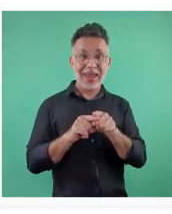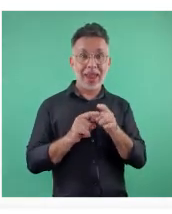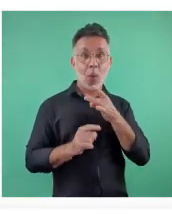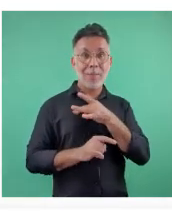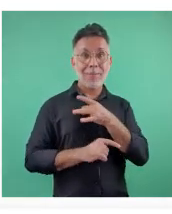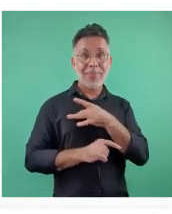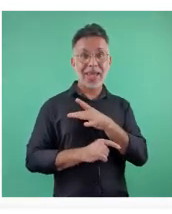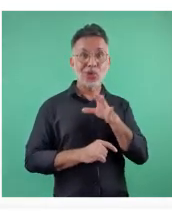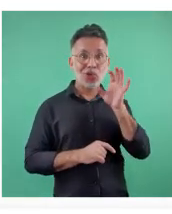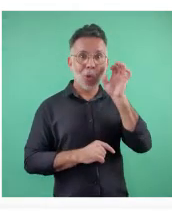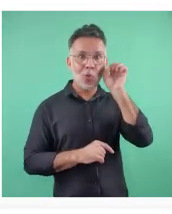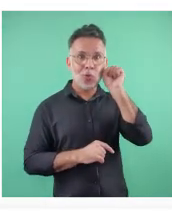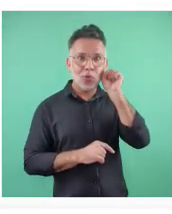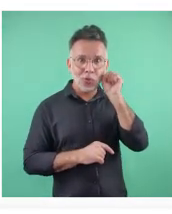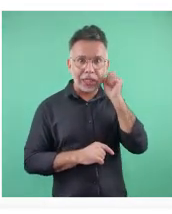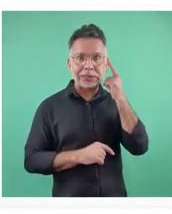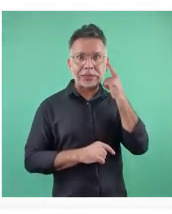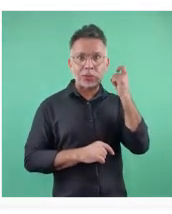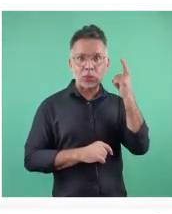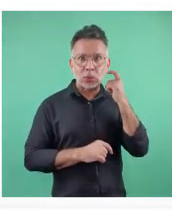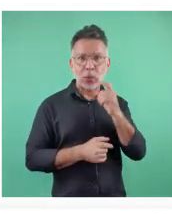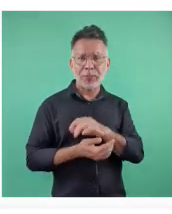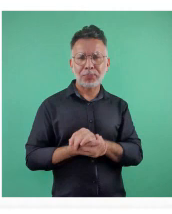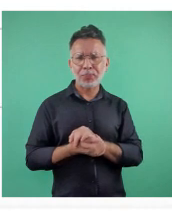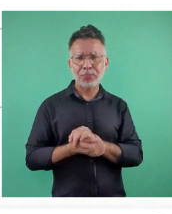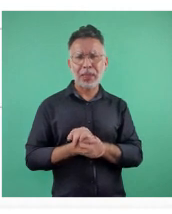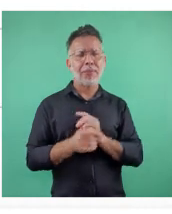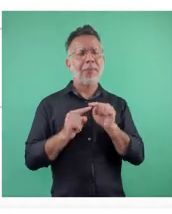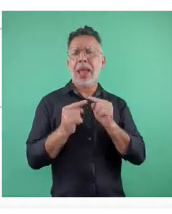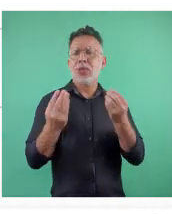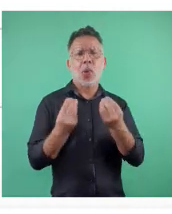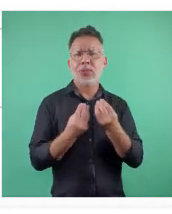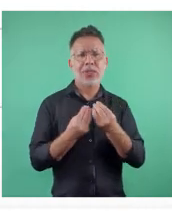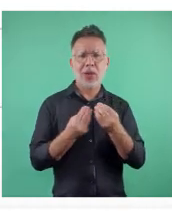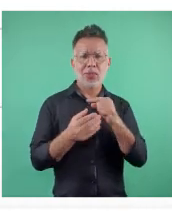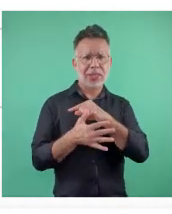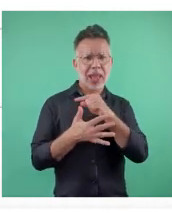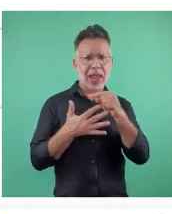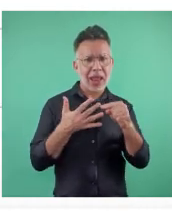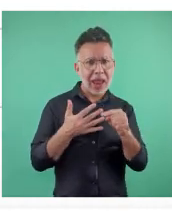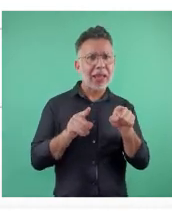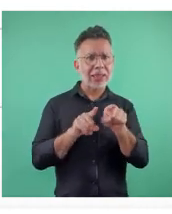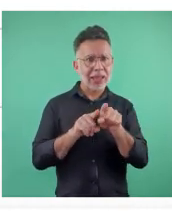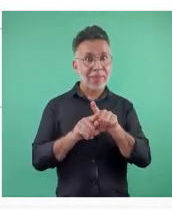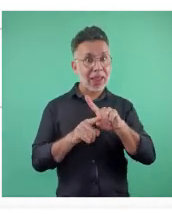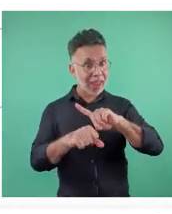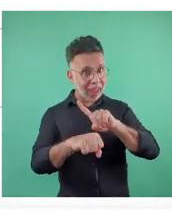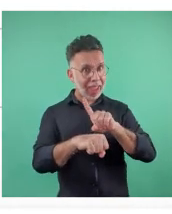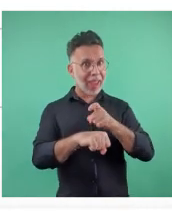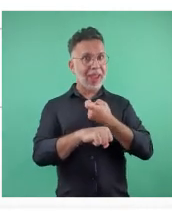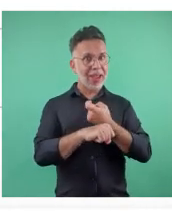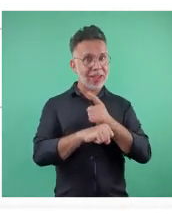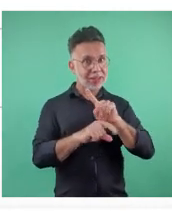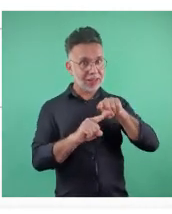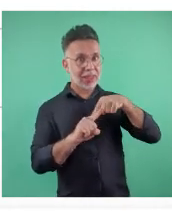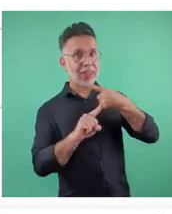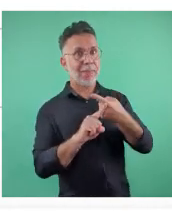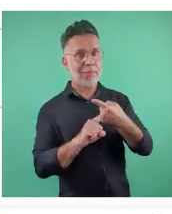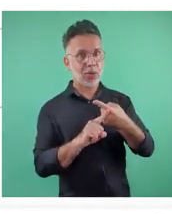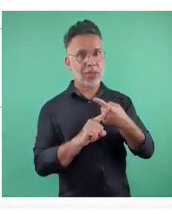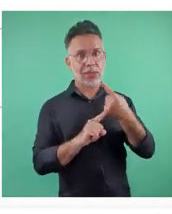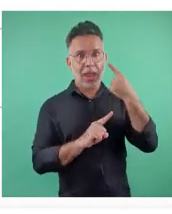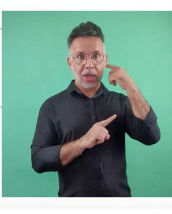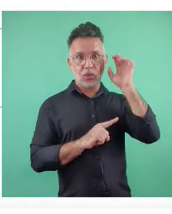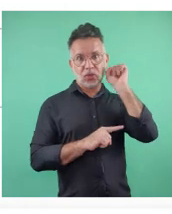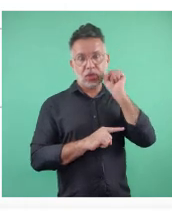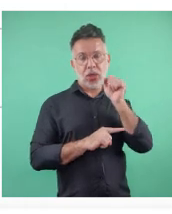ouvir sons. Mas não são somente os efeitos auditivos, a gente tem os efeitos extra-auditivos, ou seja, que não tem nenhuma